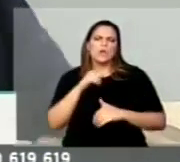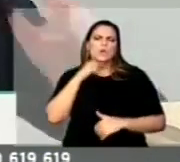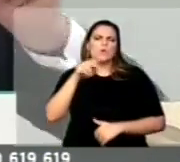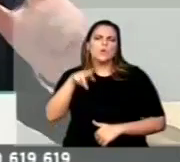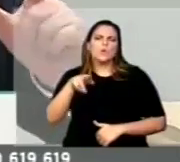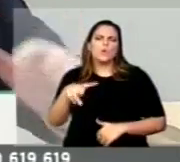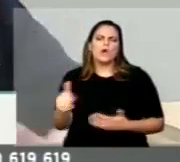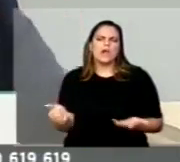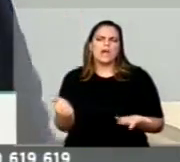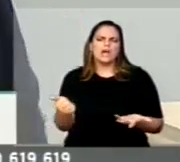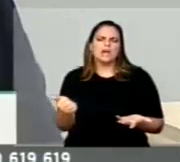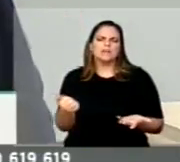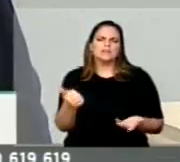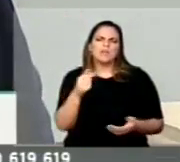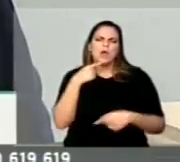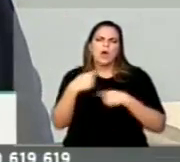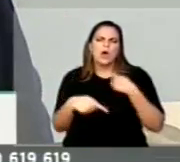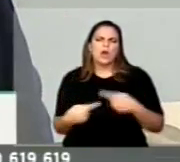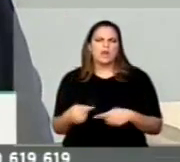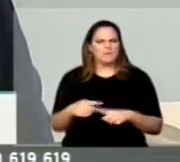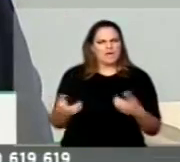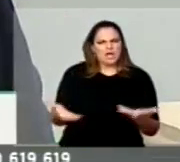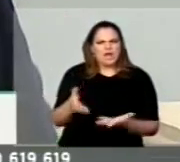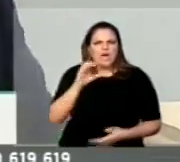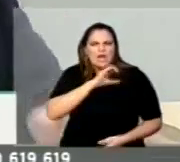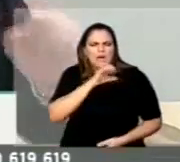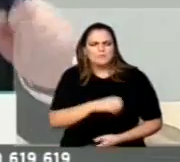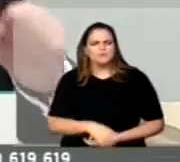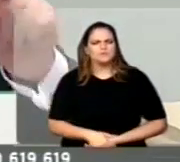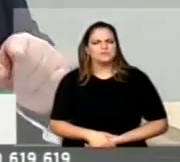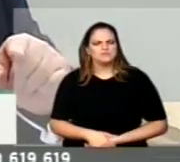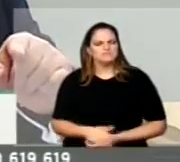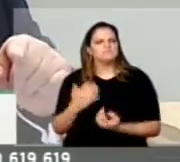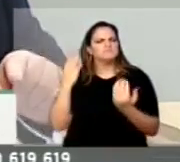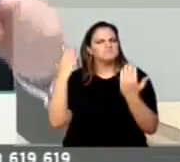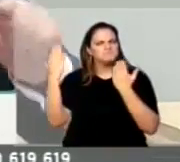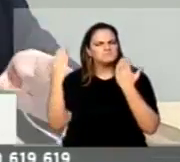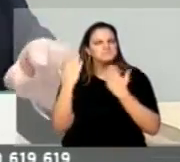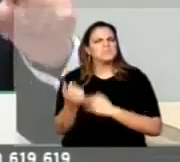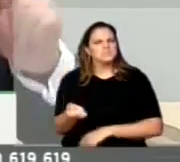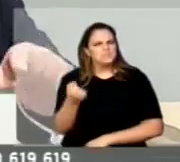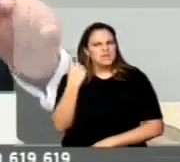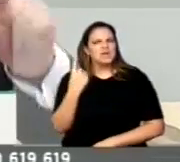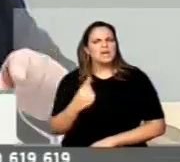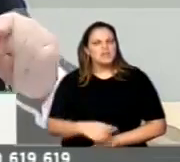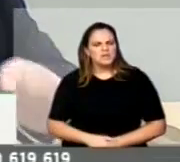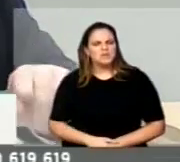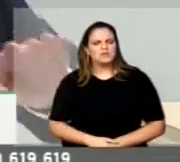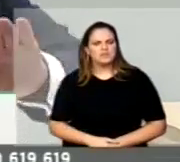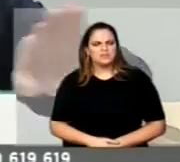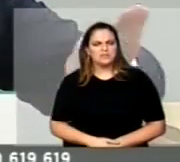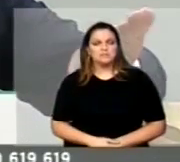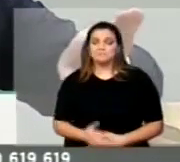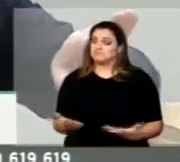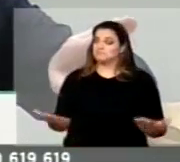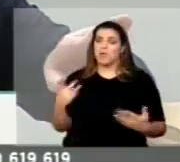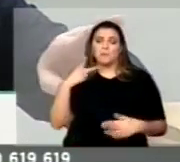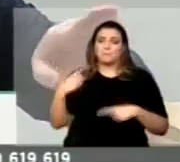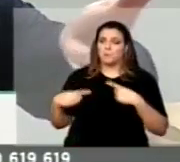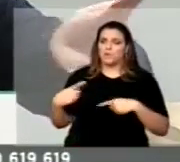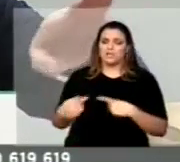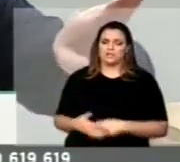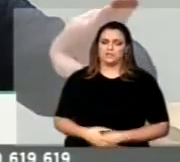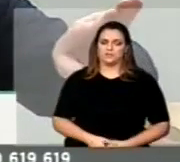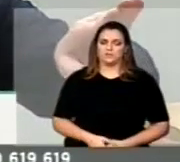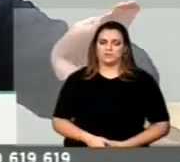Então é muito importante, quando a gente fala e contesta a seletividade, ela serve sim com argumentos políticos para saber o que está acontecendo. Eu não estou dizendo que o presidente do